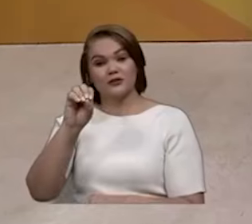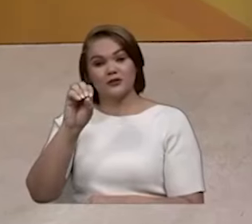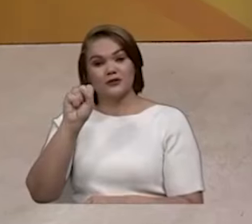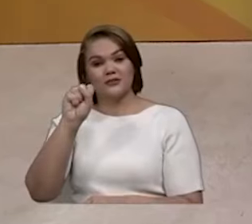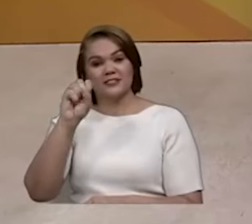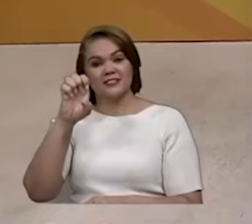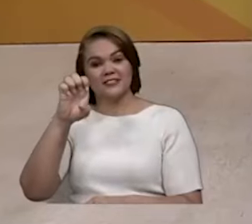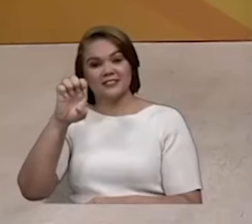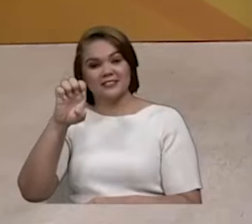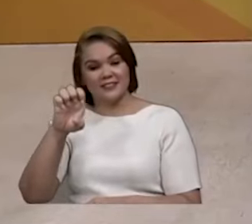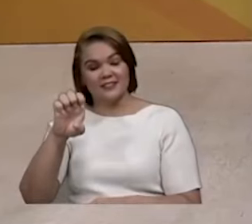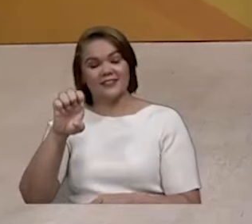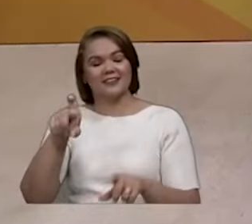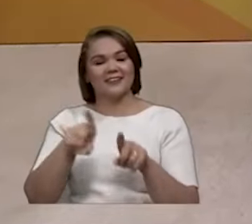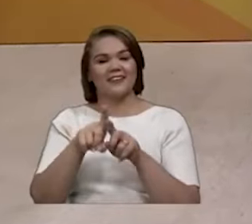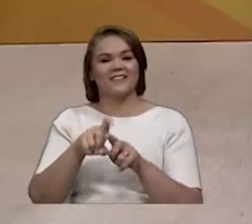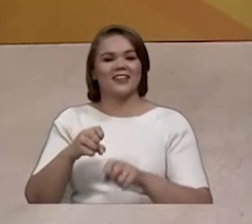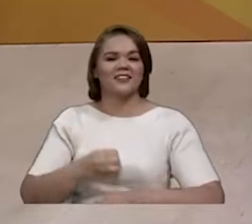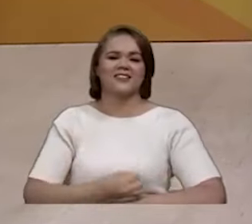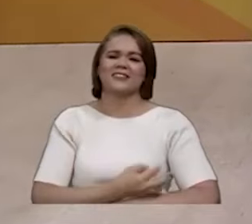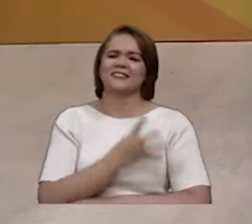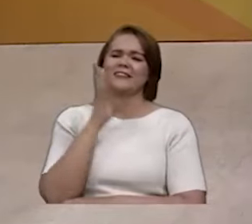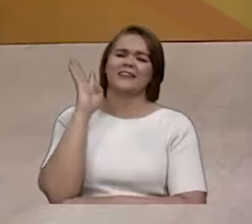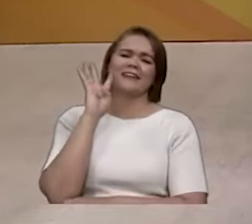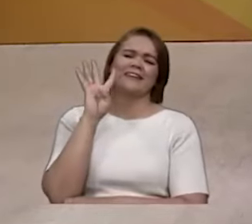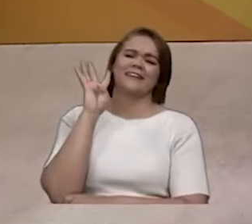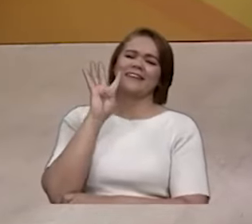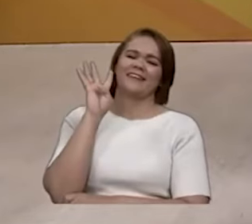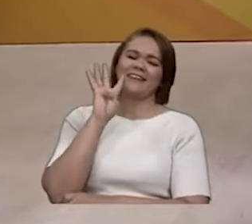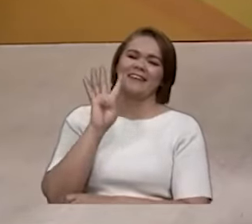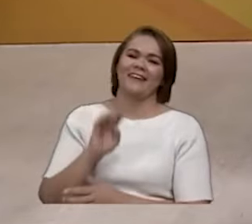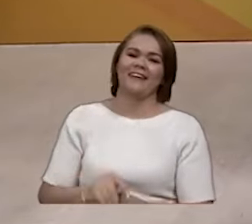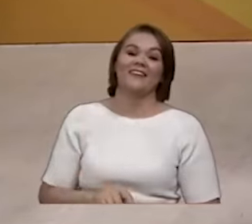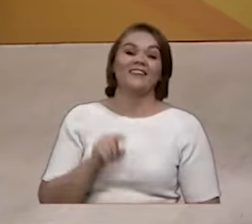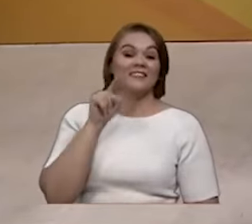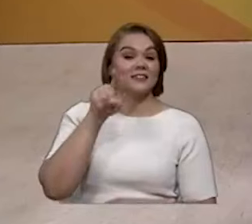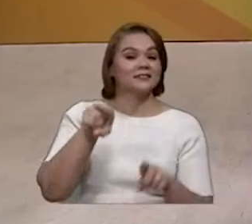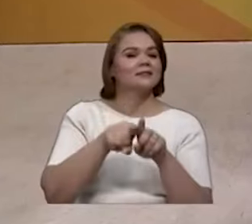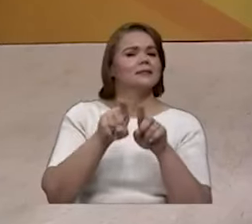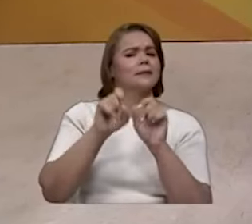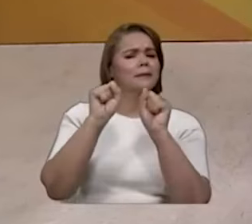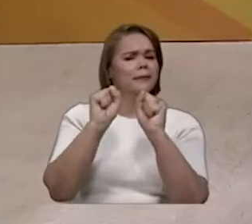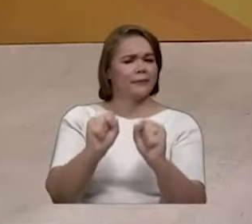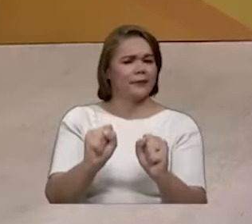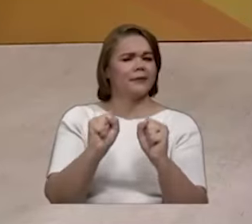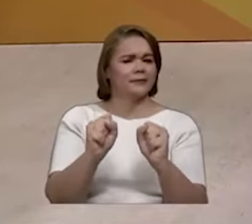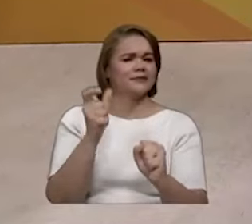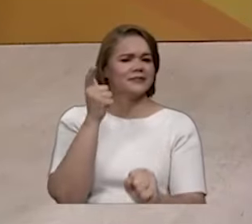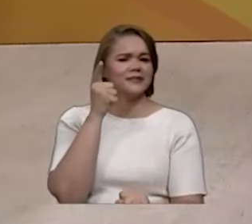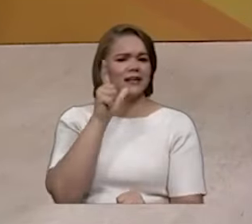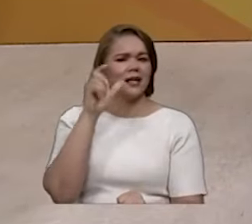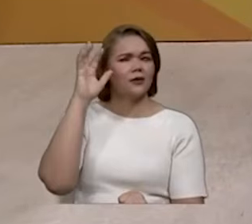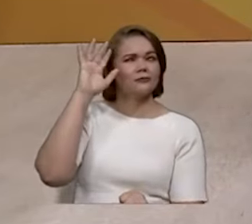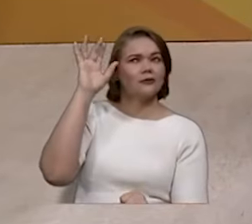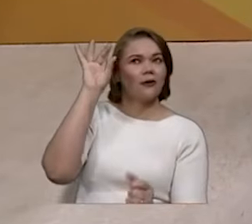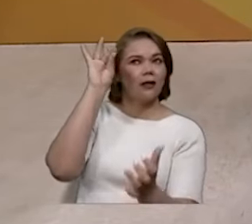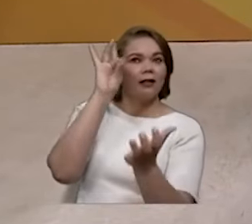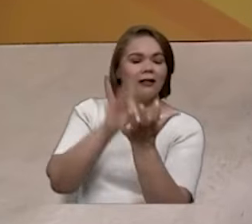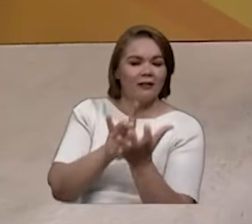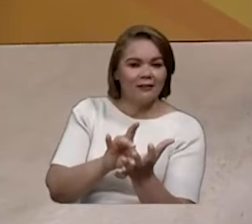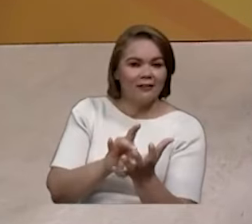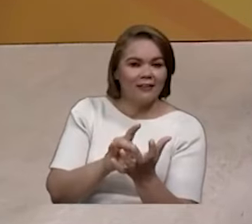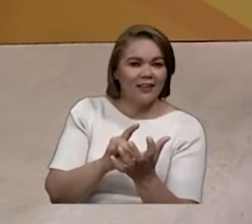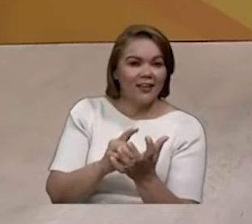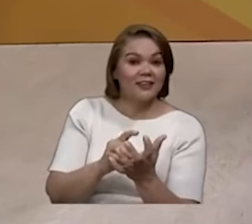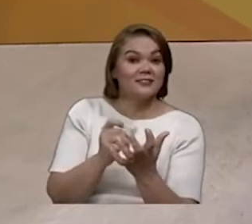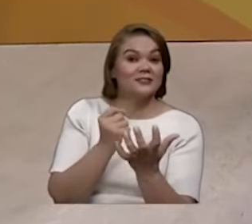Muito legal essa emoção, hein? Muito bom. E ó, lembrando, você também pode realizar os seus sonhos aqui com o Caju Cap. É só